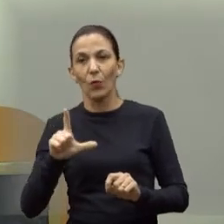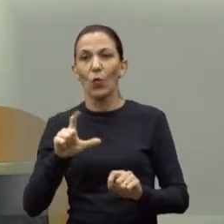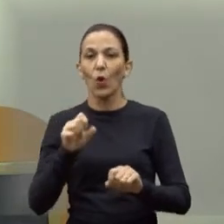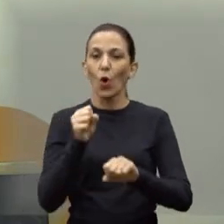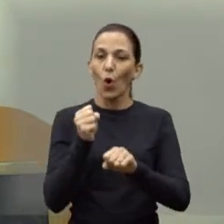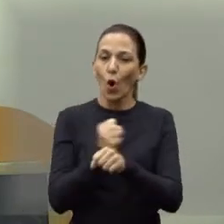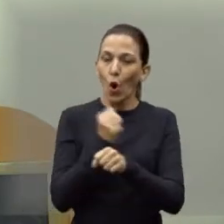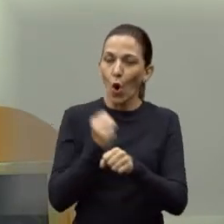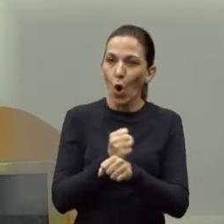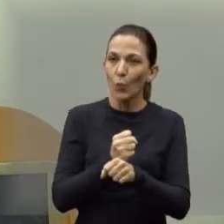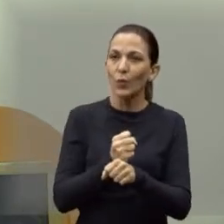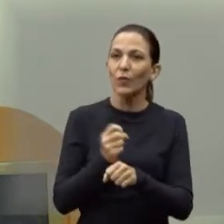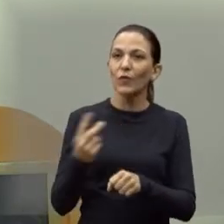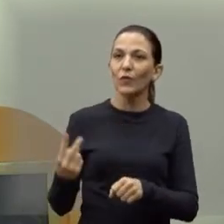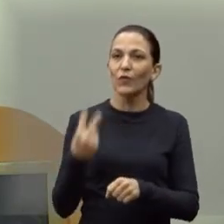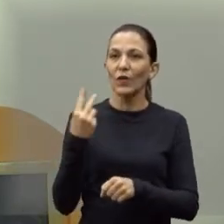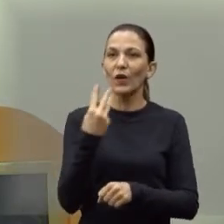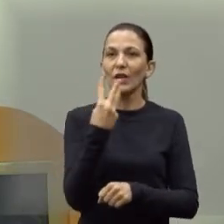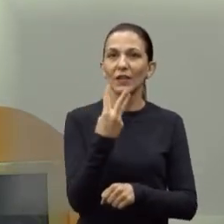restauração que custaram